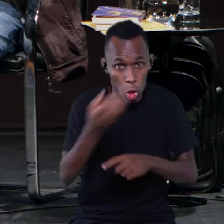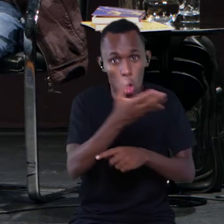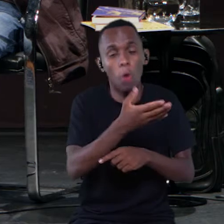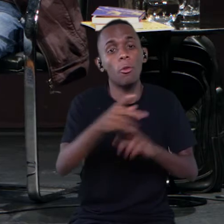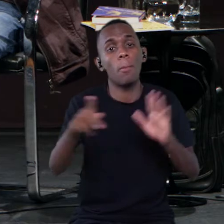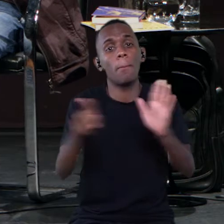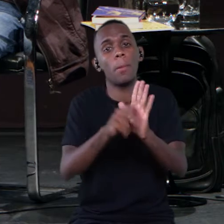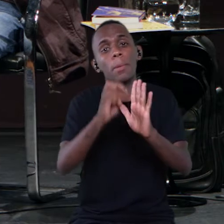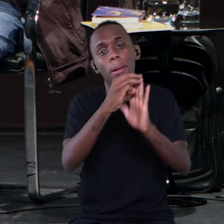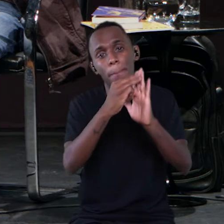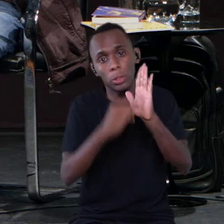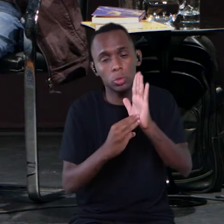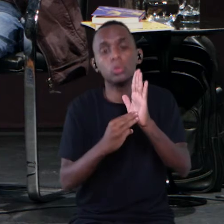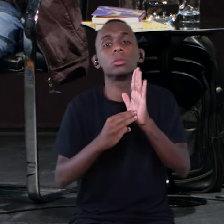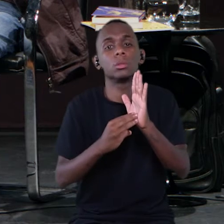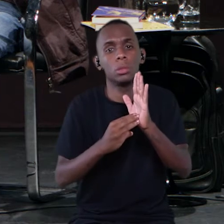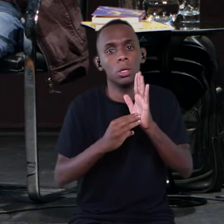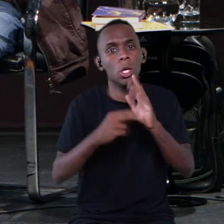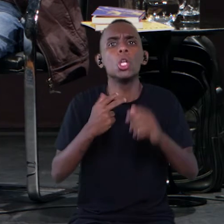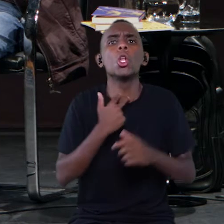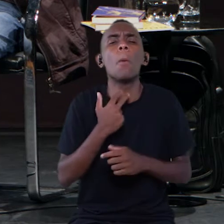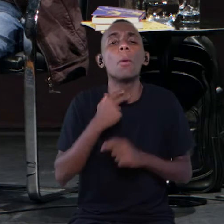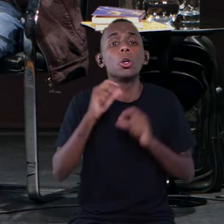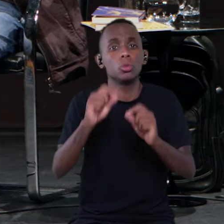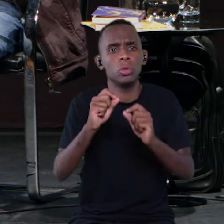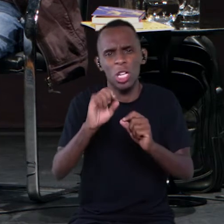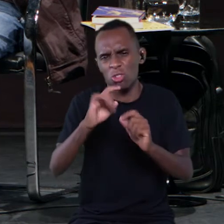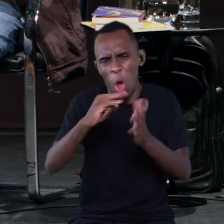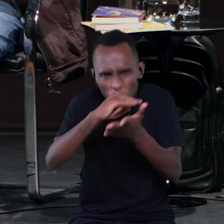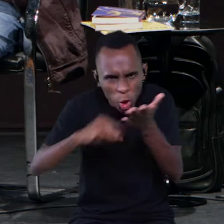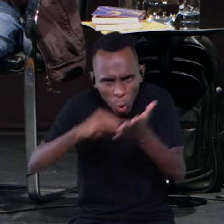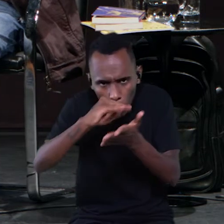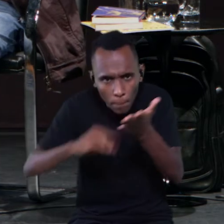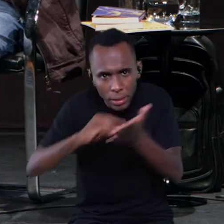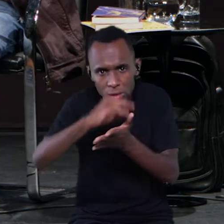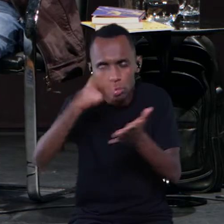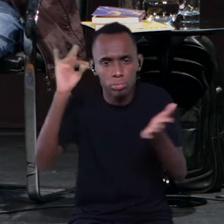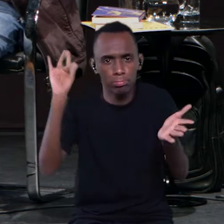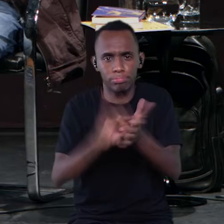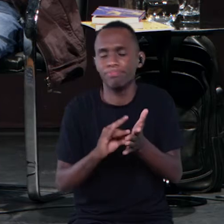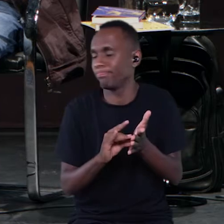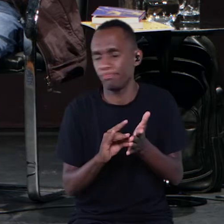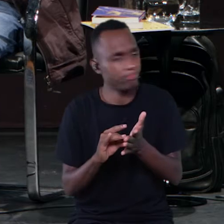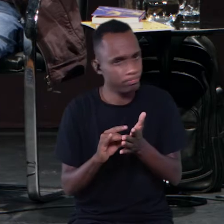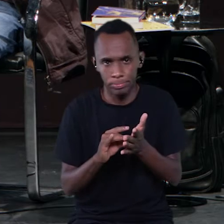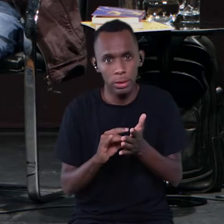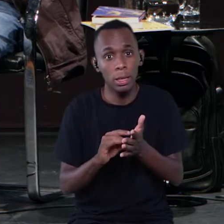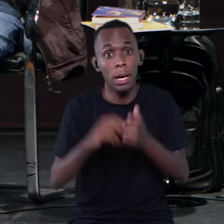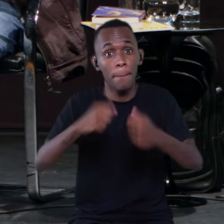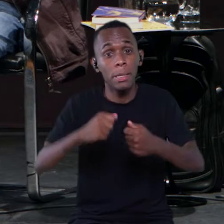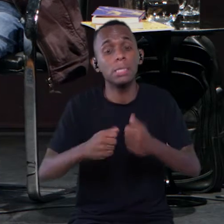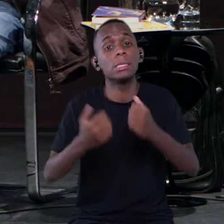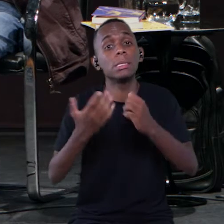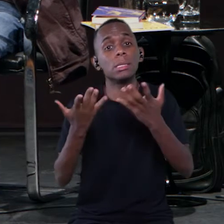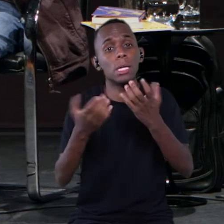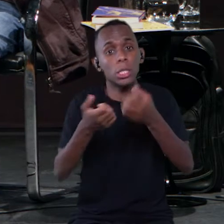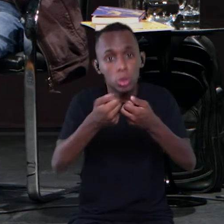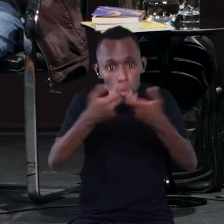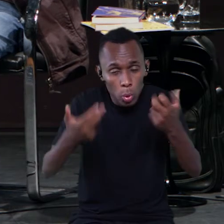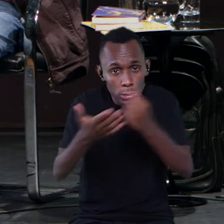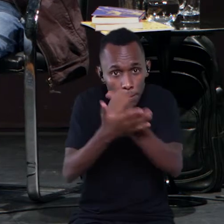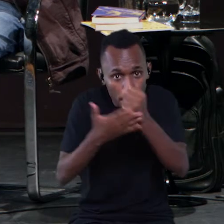mananciais metodológicos. Você não pode fazer historiografia mais só com documentação oficial. É preciso considerar as bases